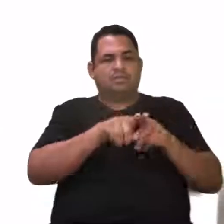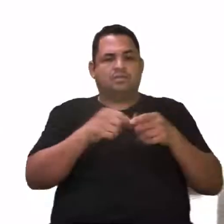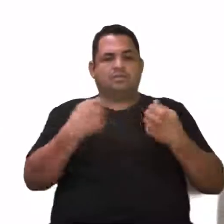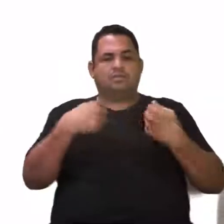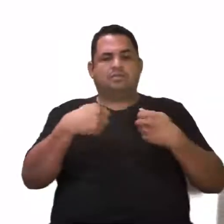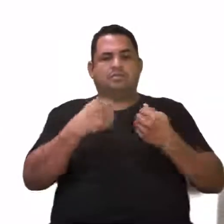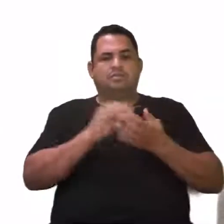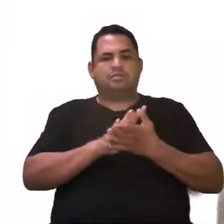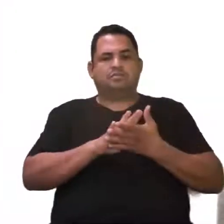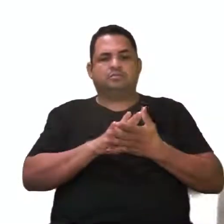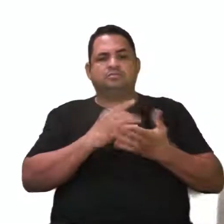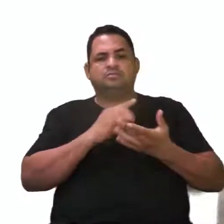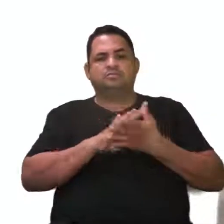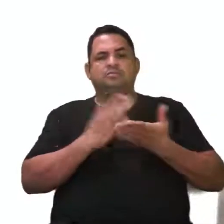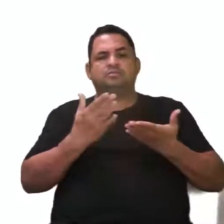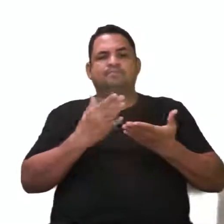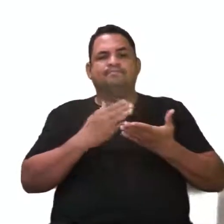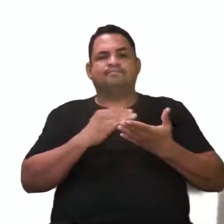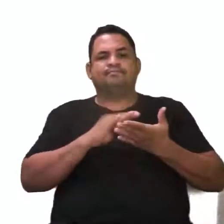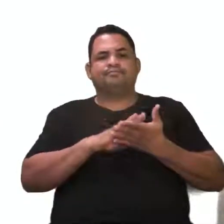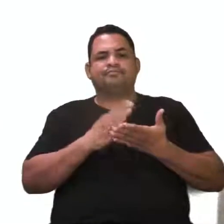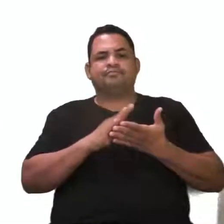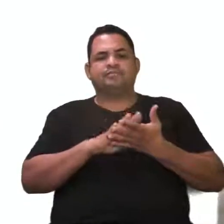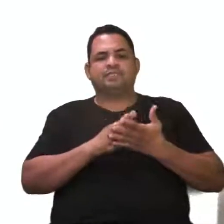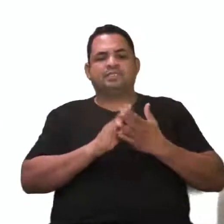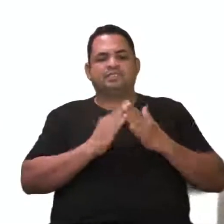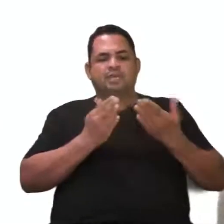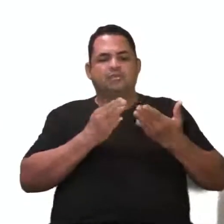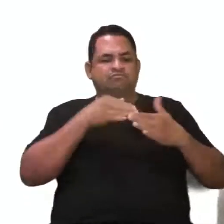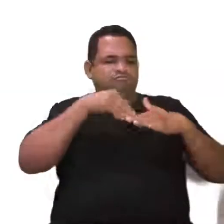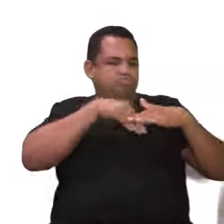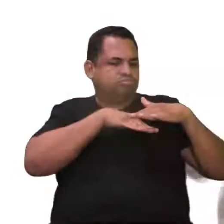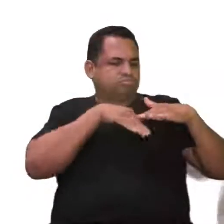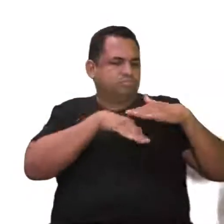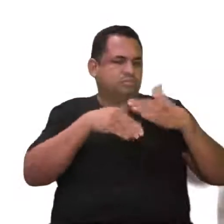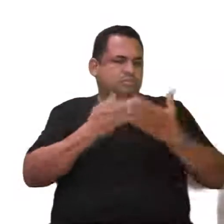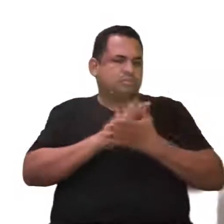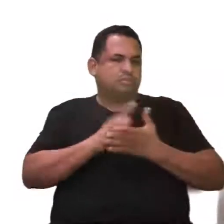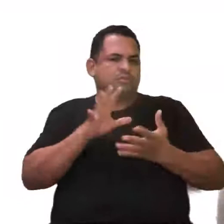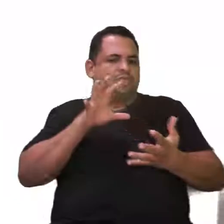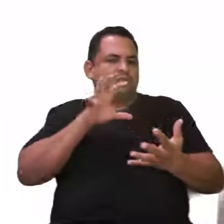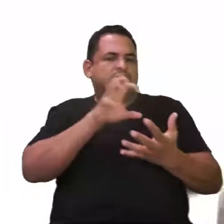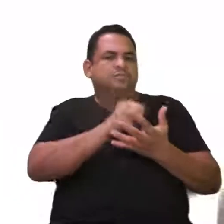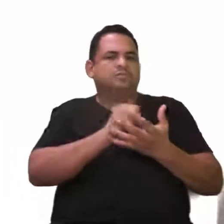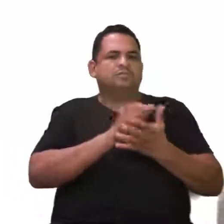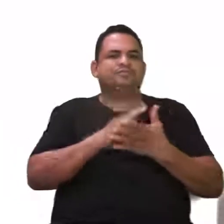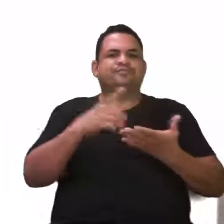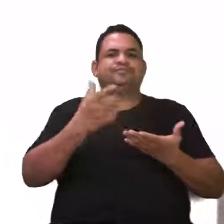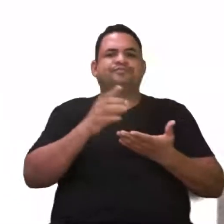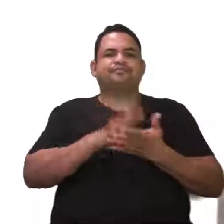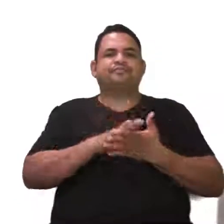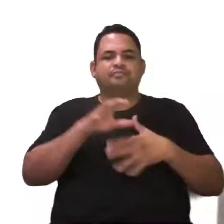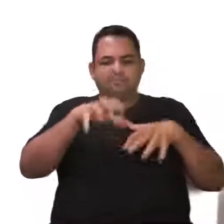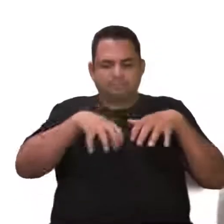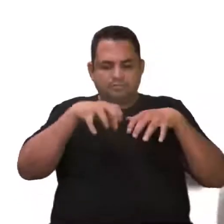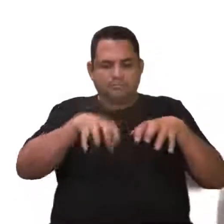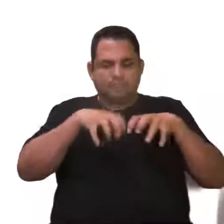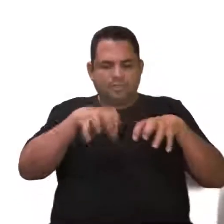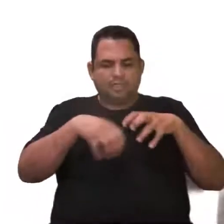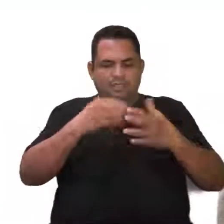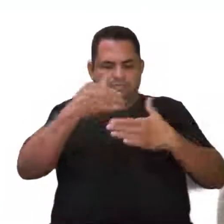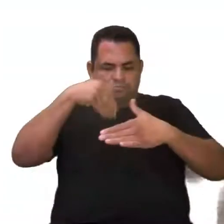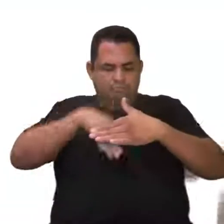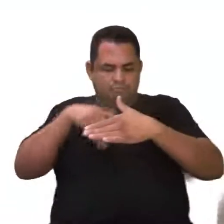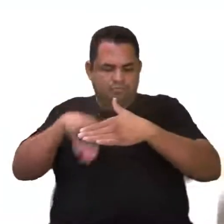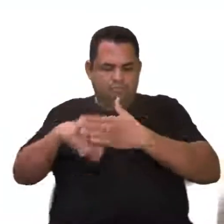precisavam fugir de predadores ou precisavam se abrigar. E aí aqueles que conseguiam ter garras maiores para cavar os maiores buracos, para poder se